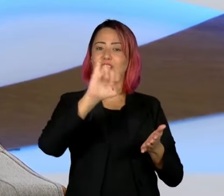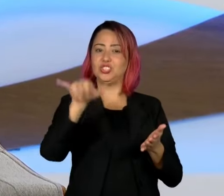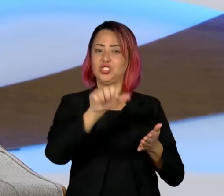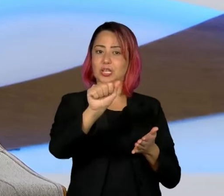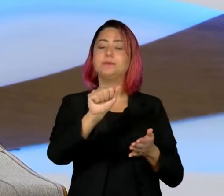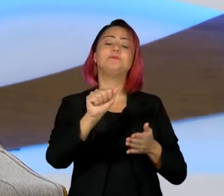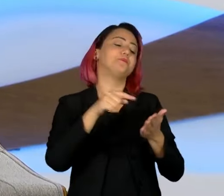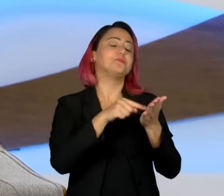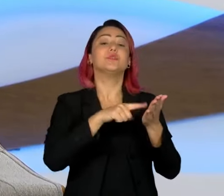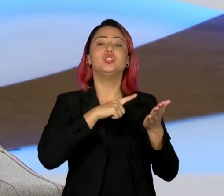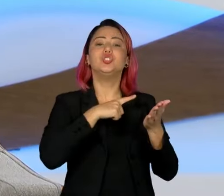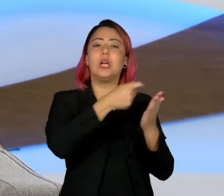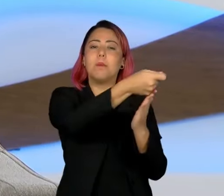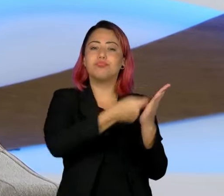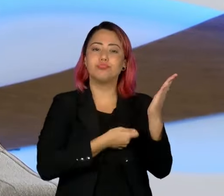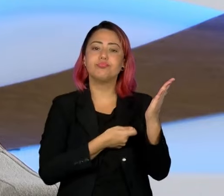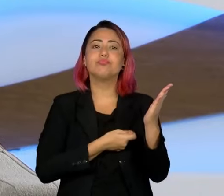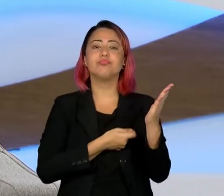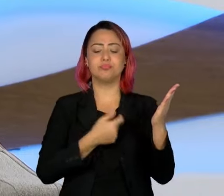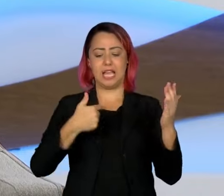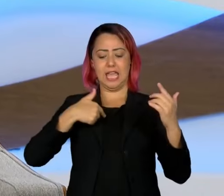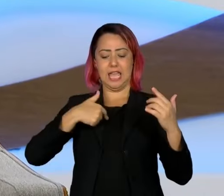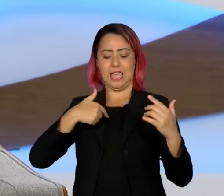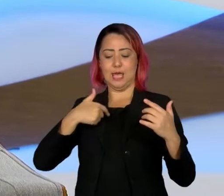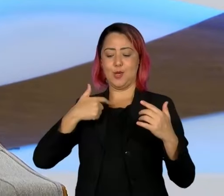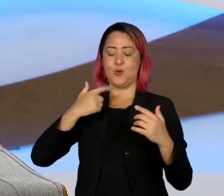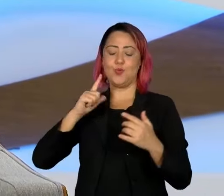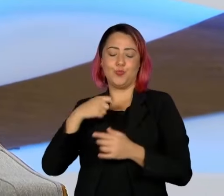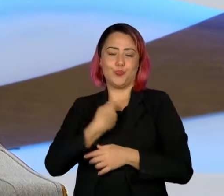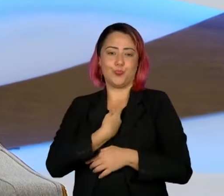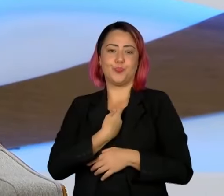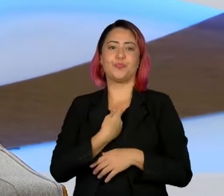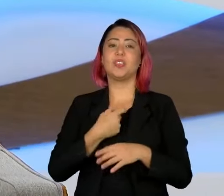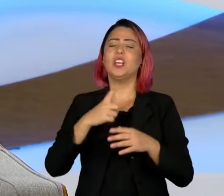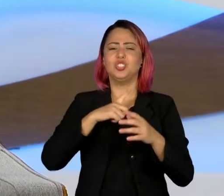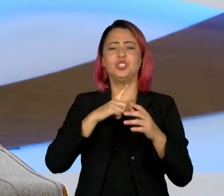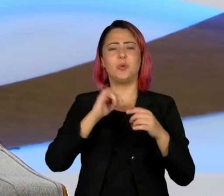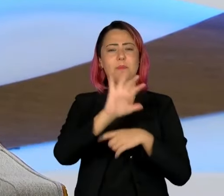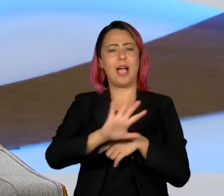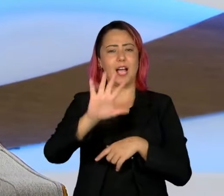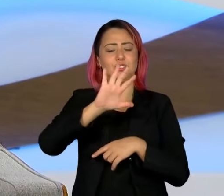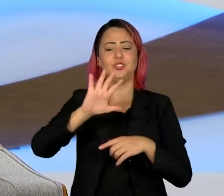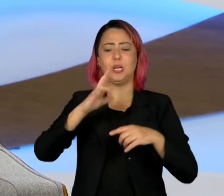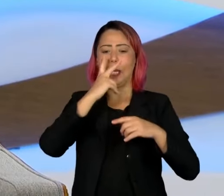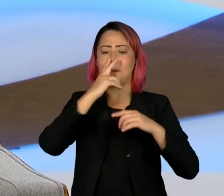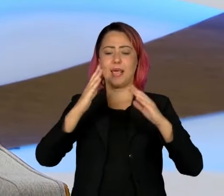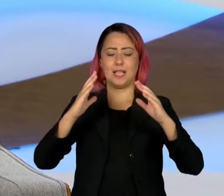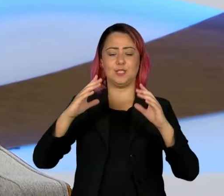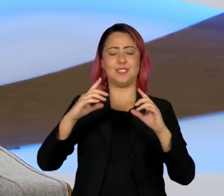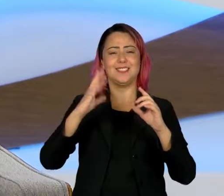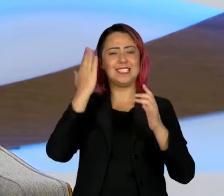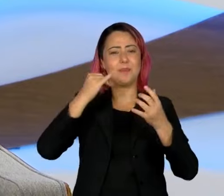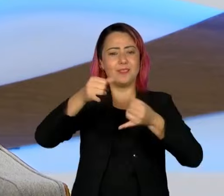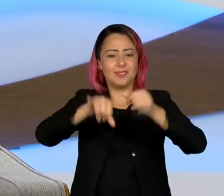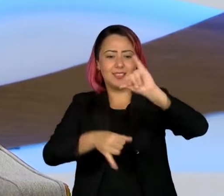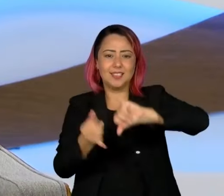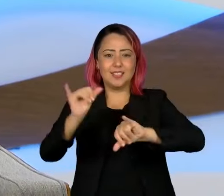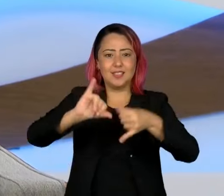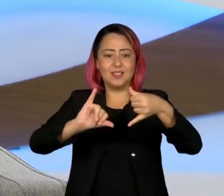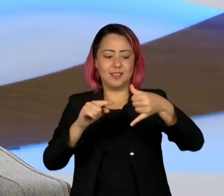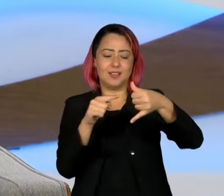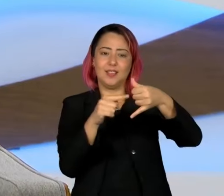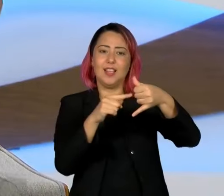matéria dizendo que eu era um artista de laboratório e tinha um tubo de ensaio comigo dançando dentro. Olha aqui o artista